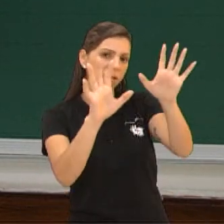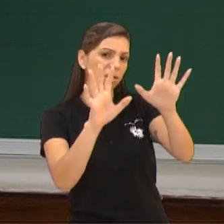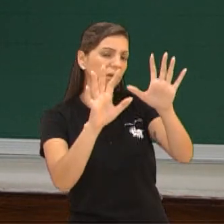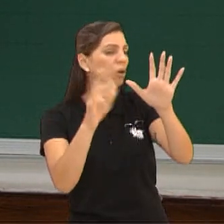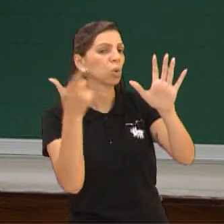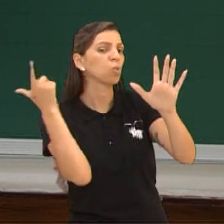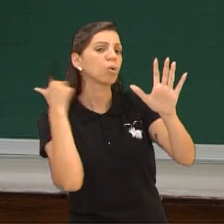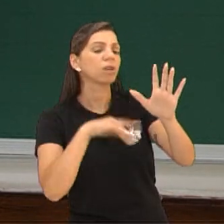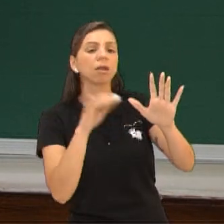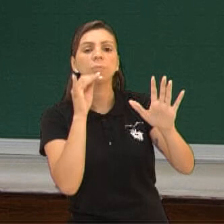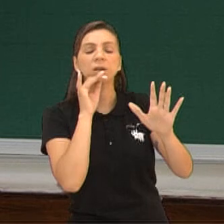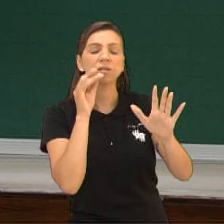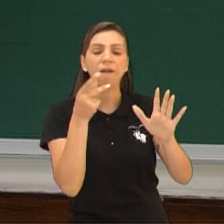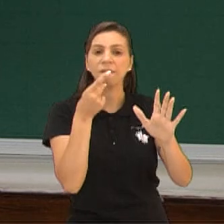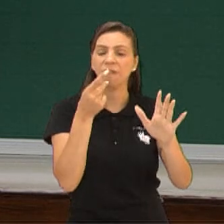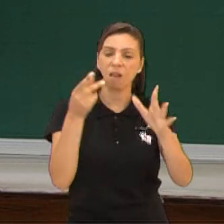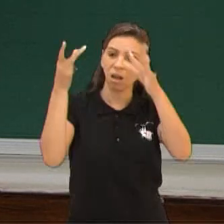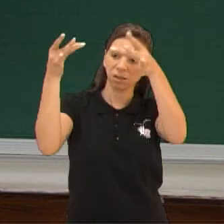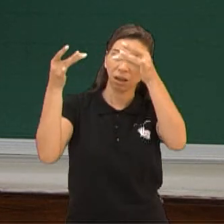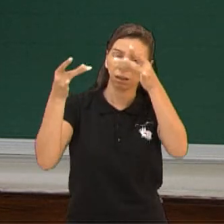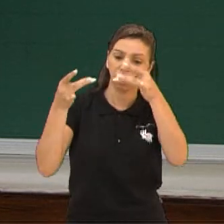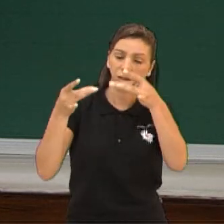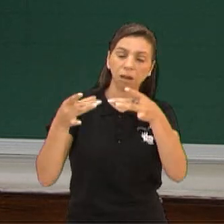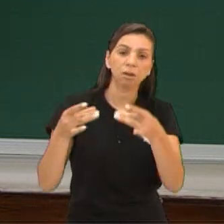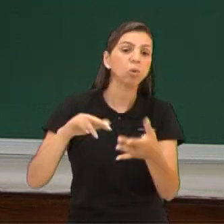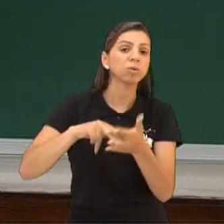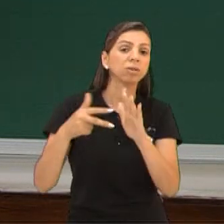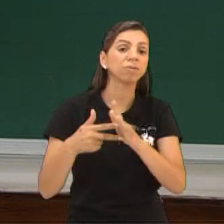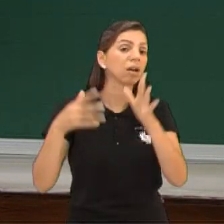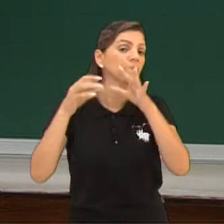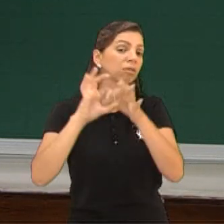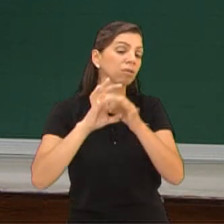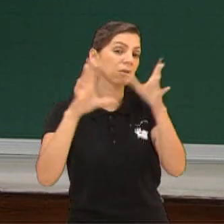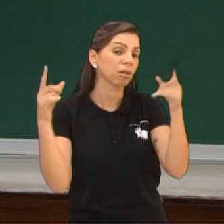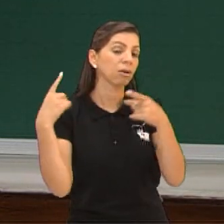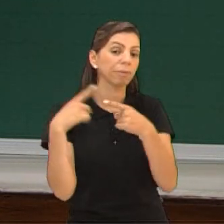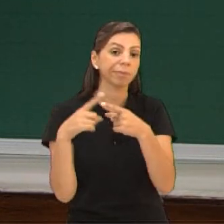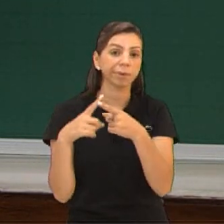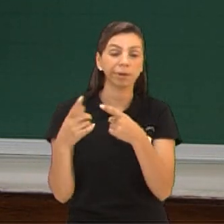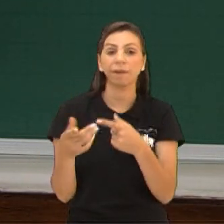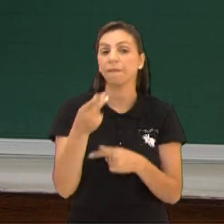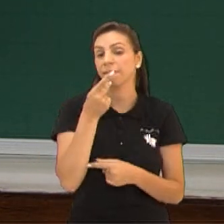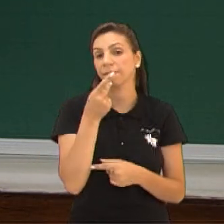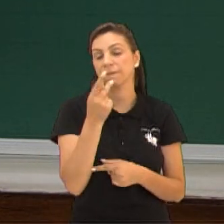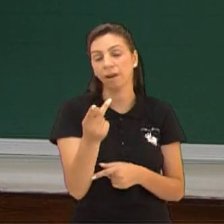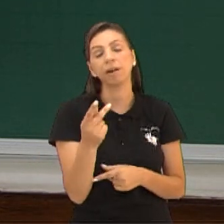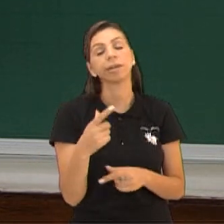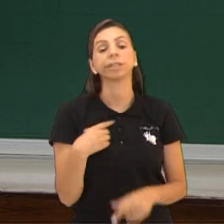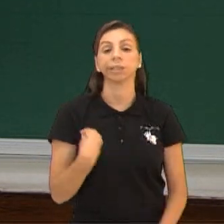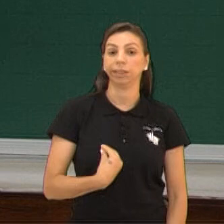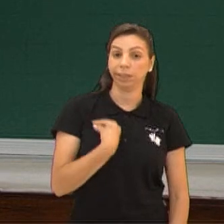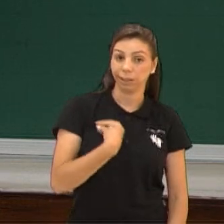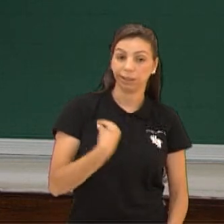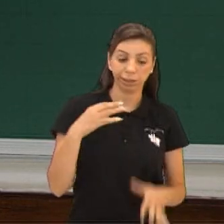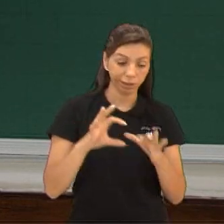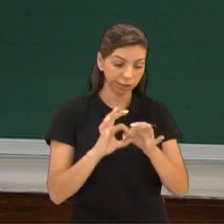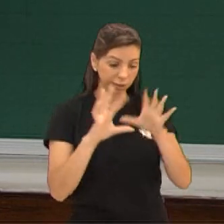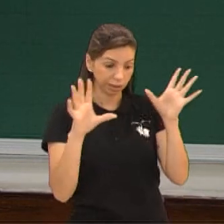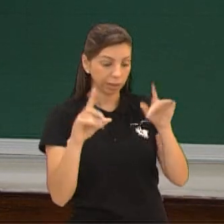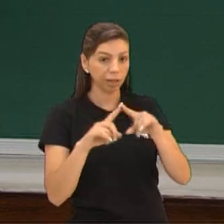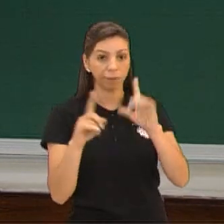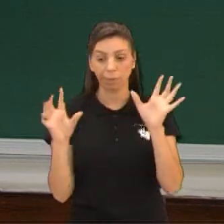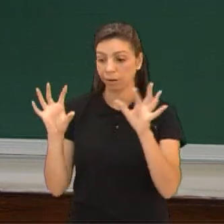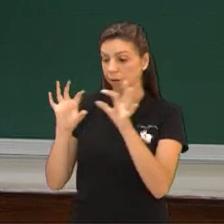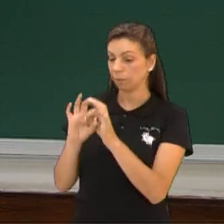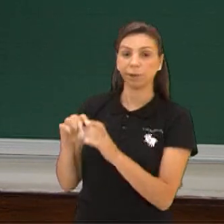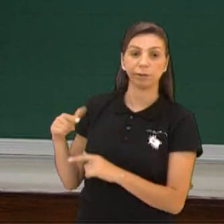não consegue exatamente dizer o em si da liberdade. Por quê? A gente encontra argumentos para dizer que existe a liberdade e para dizer que a liberdade